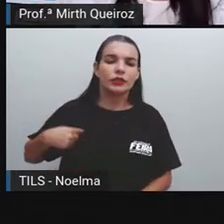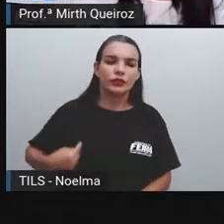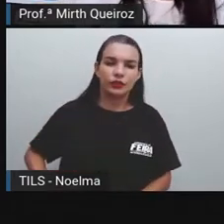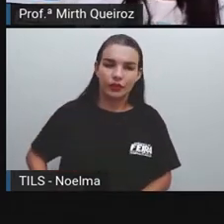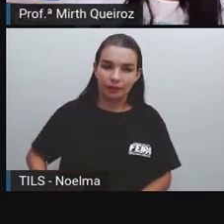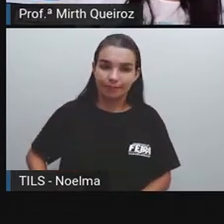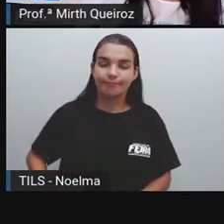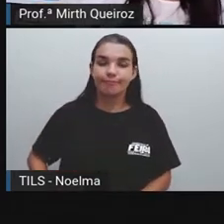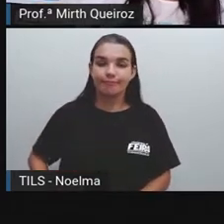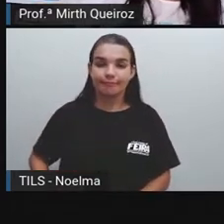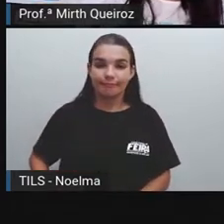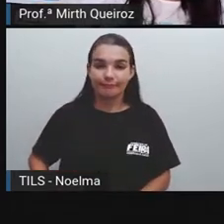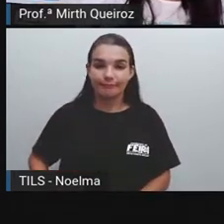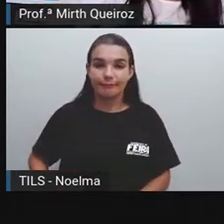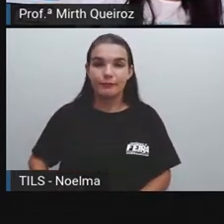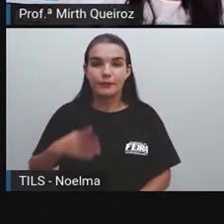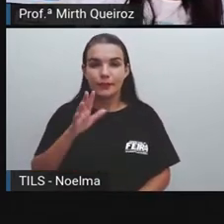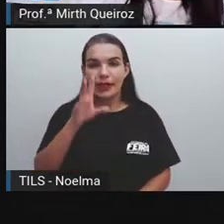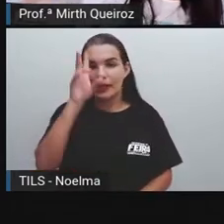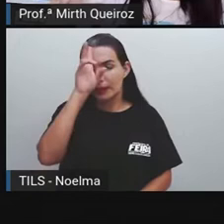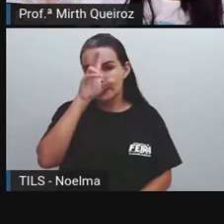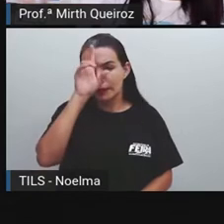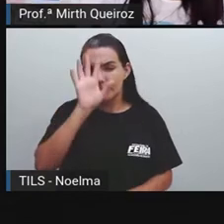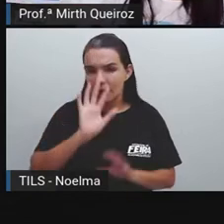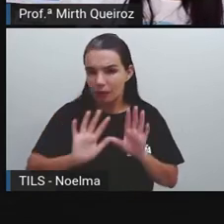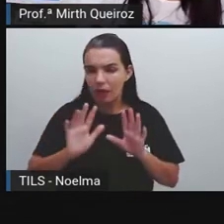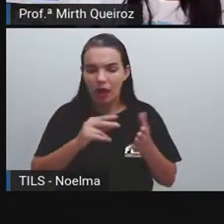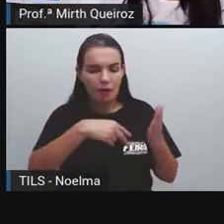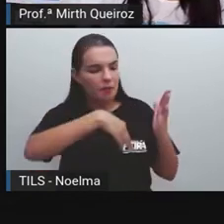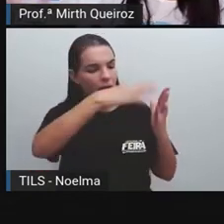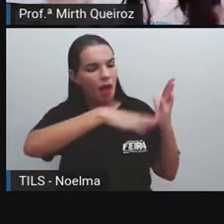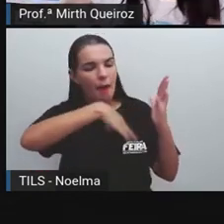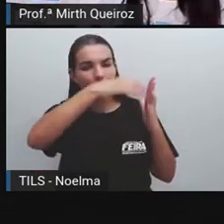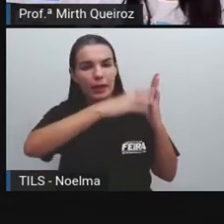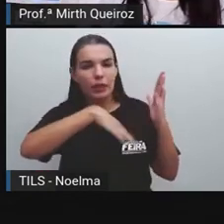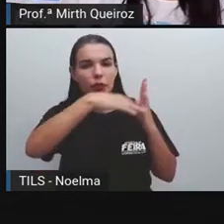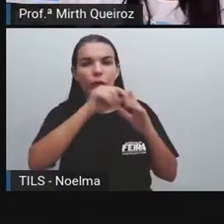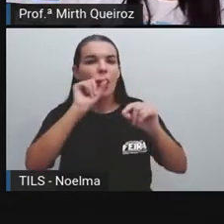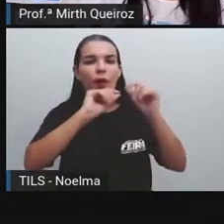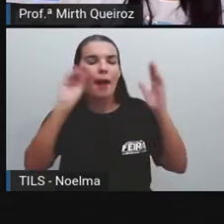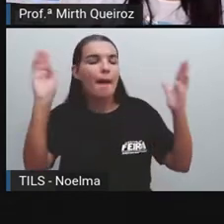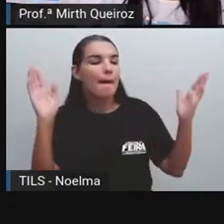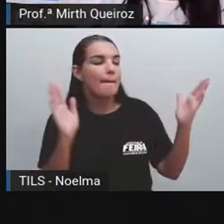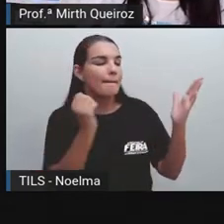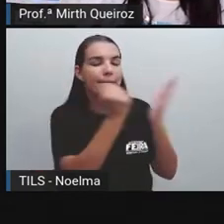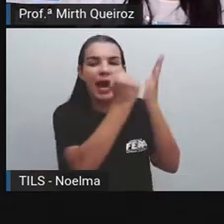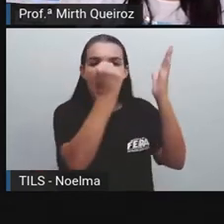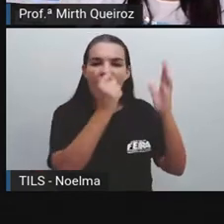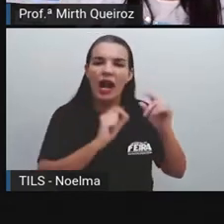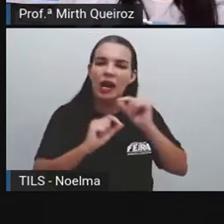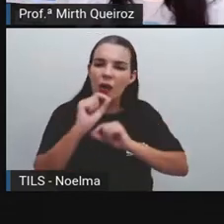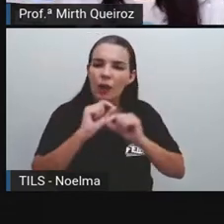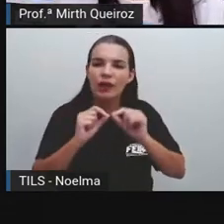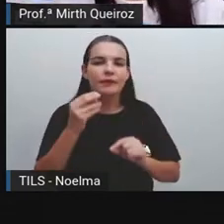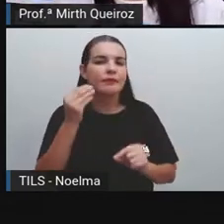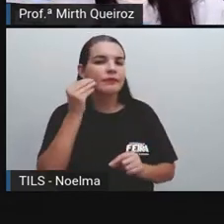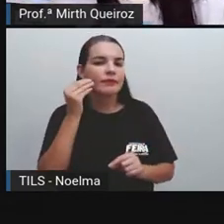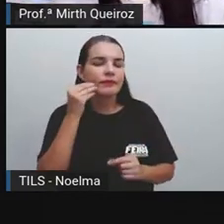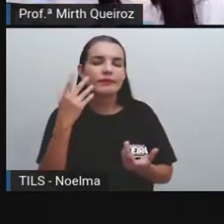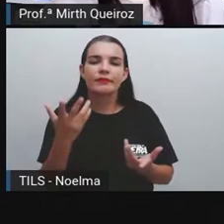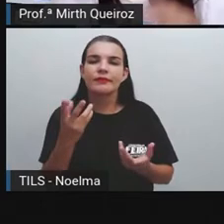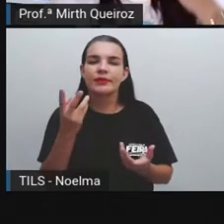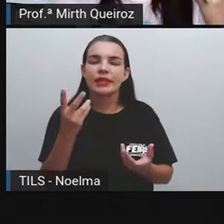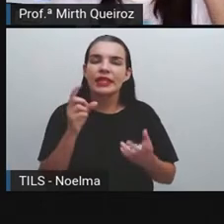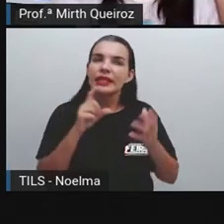falou na outra aula? É mais ou menos aquilo. Foram registros, né, foram pinturas que foram encontradas. Claro que